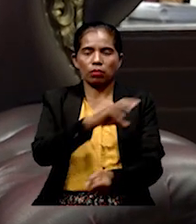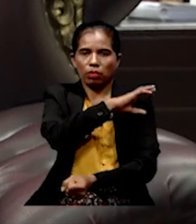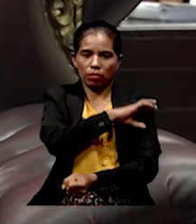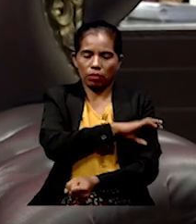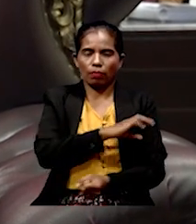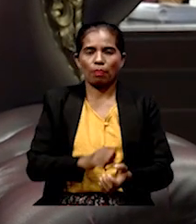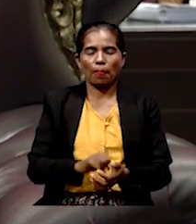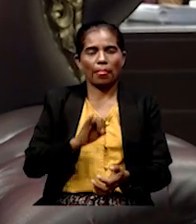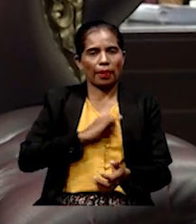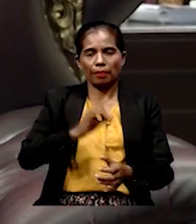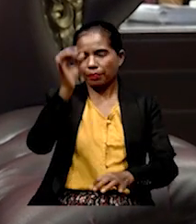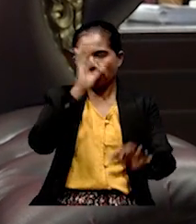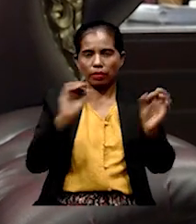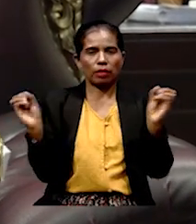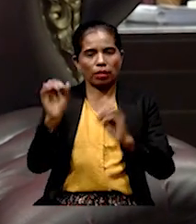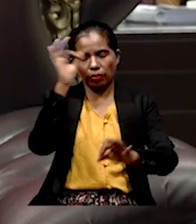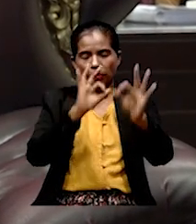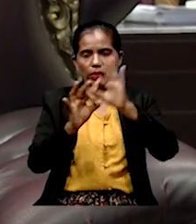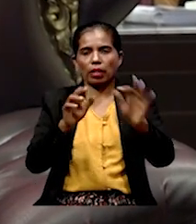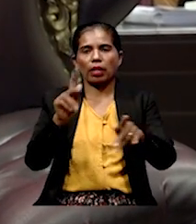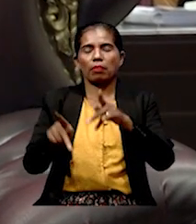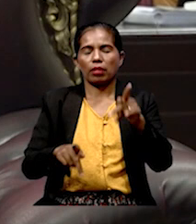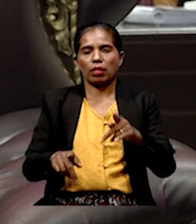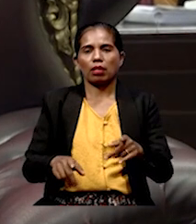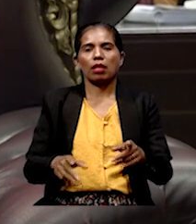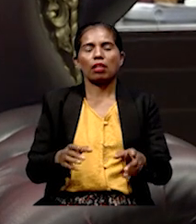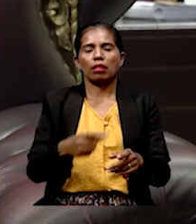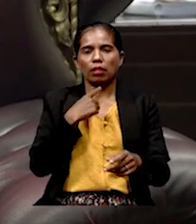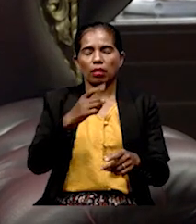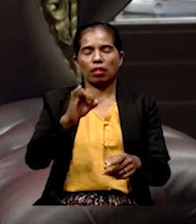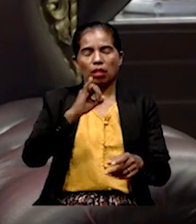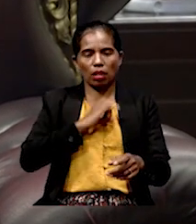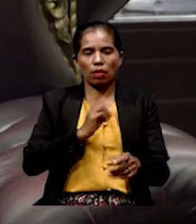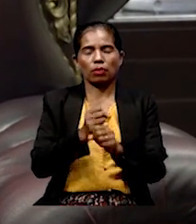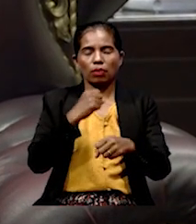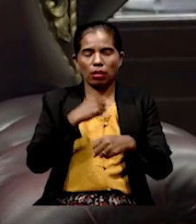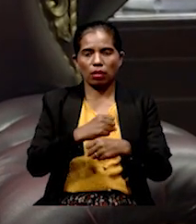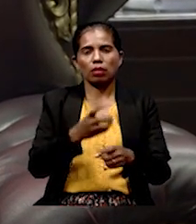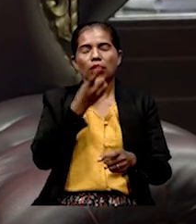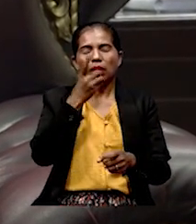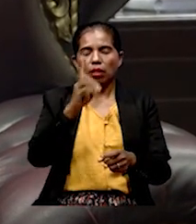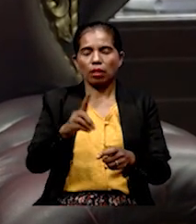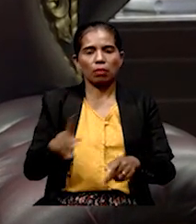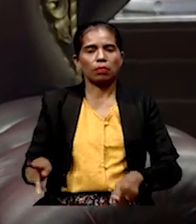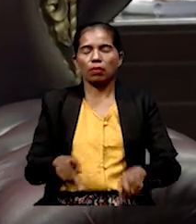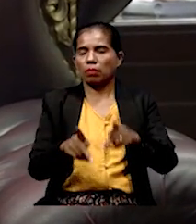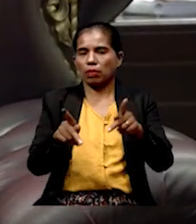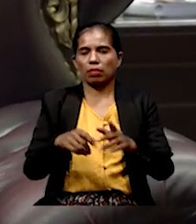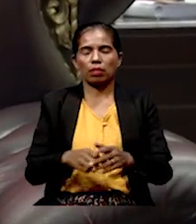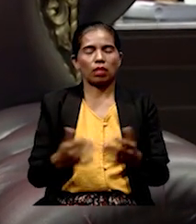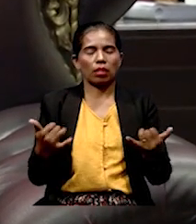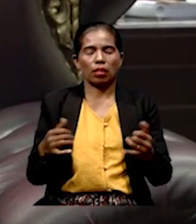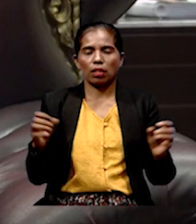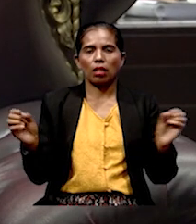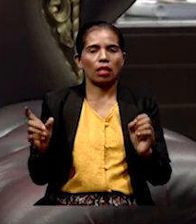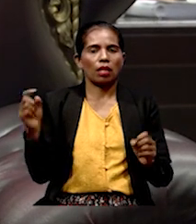E a aula fiar katak, é maida haruk hau halo, idane, e a outra declarar para público katak, idane, lhe é